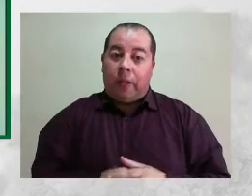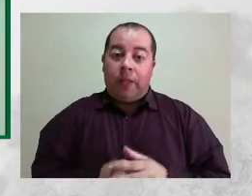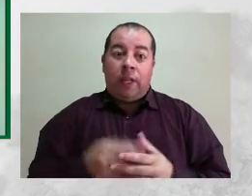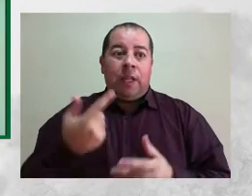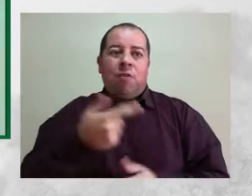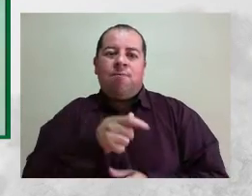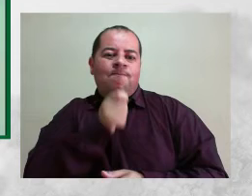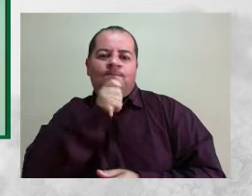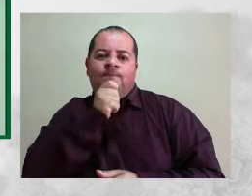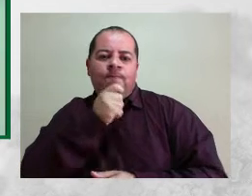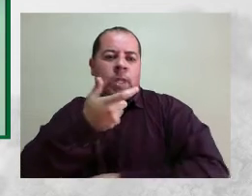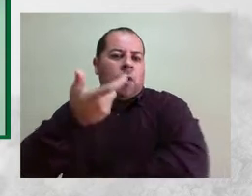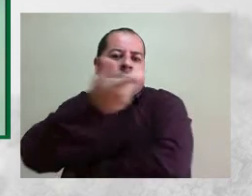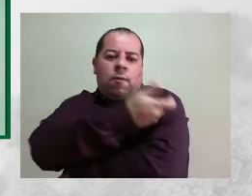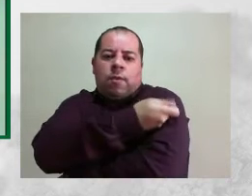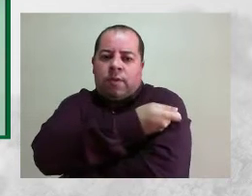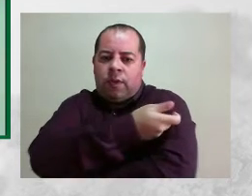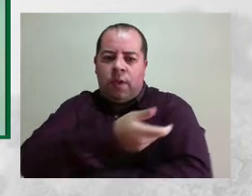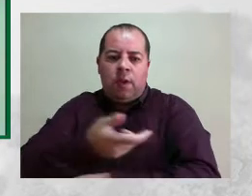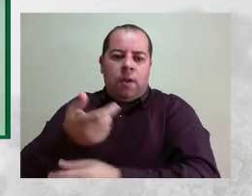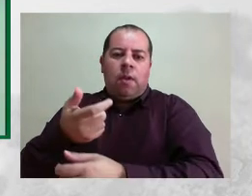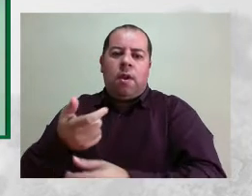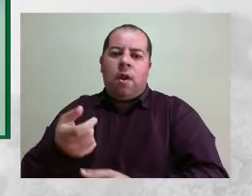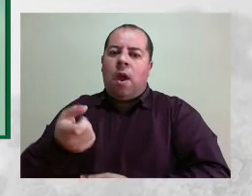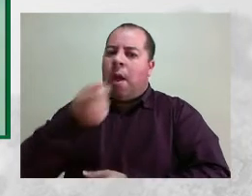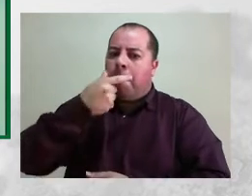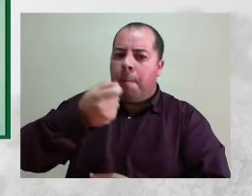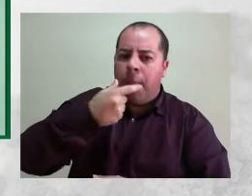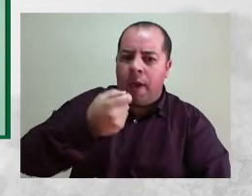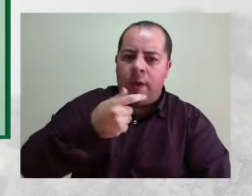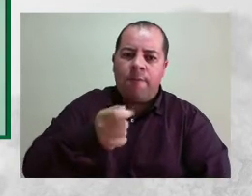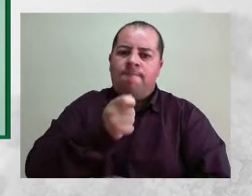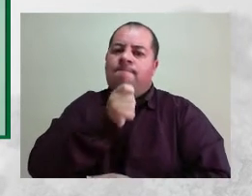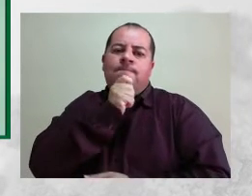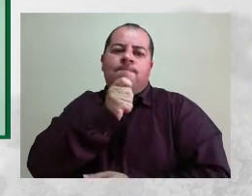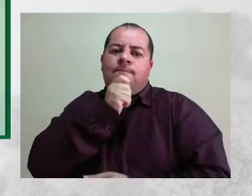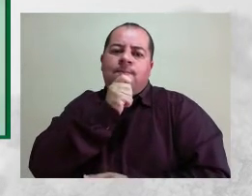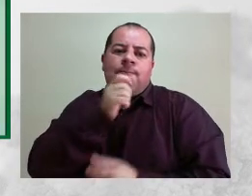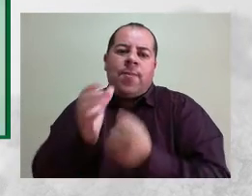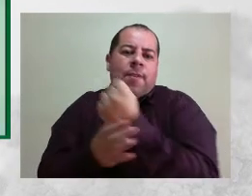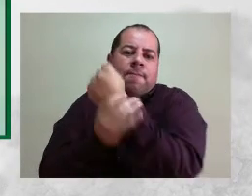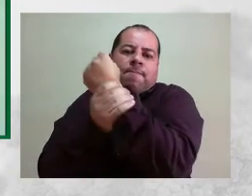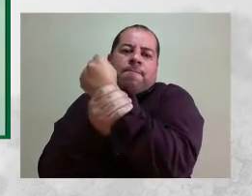Enquanto nós não tivermos uma vacina, enquanto nós não tivermos uma segurança